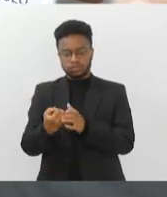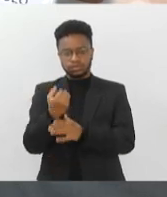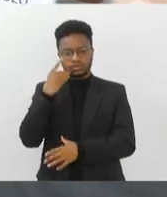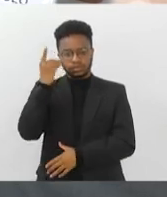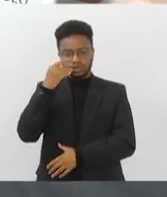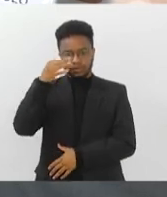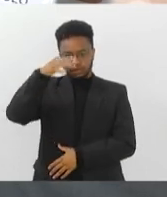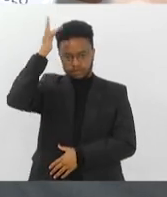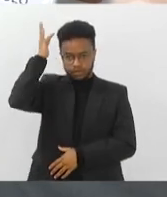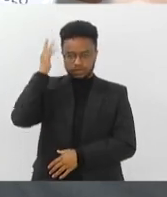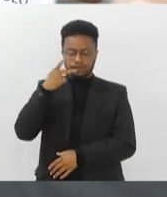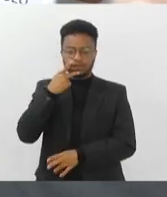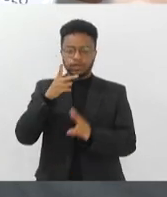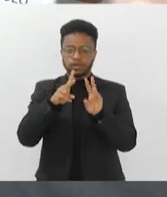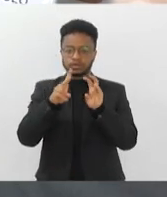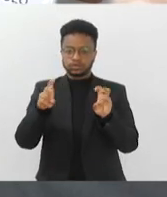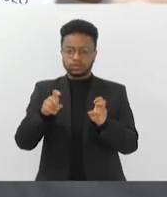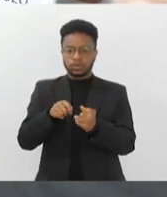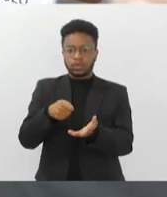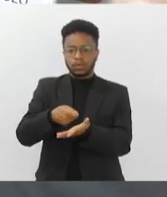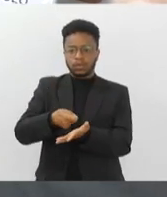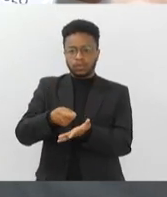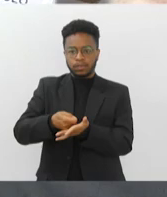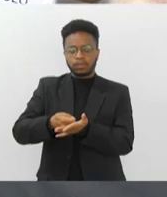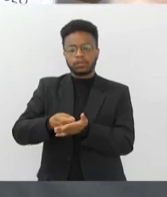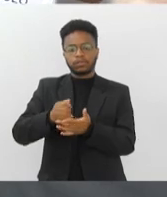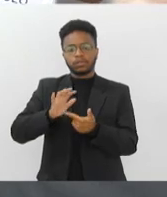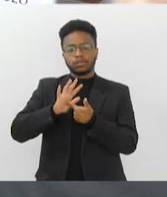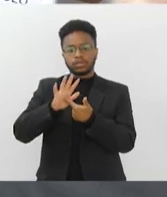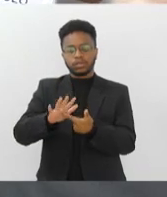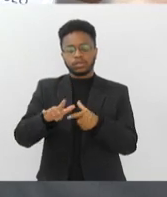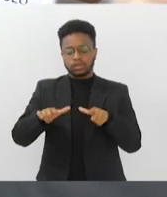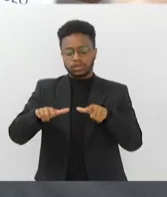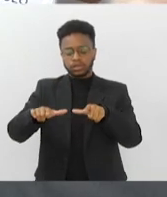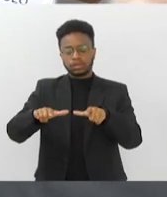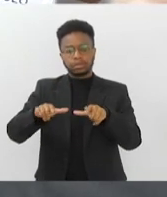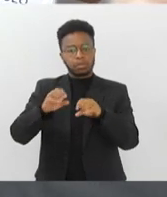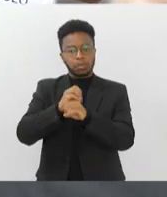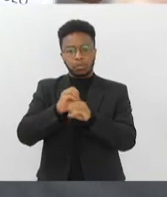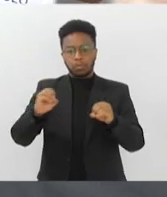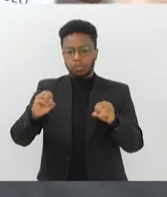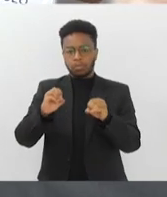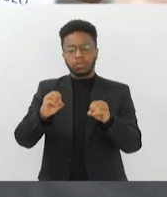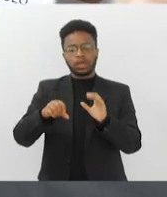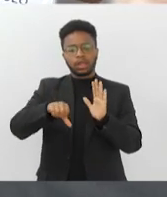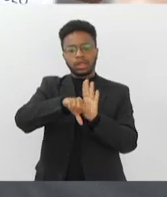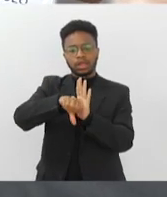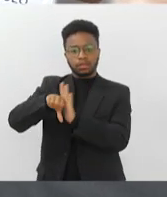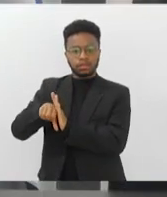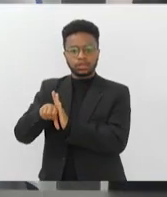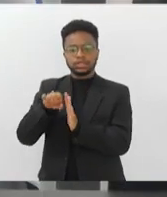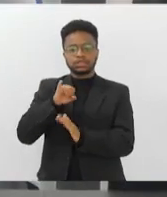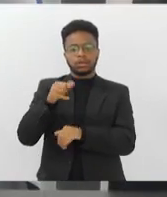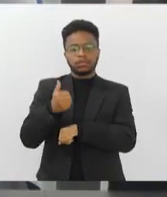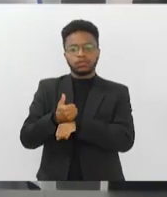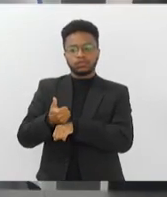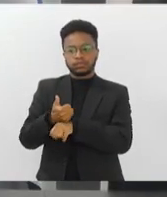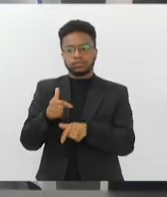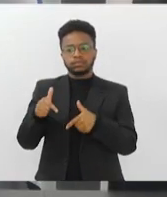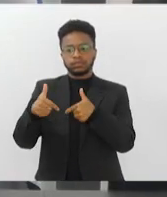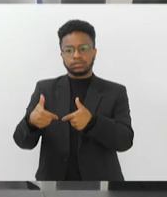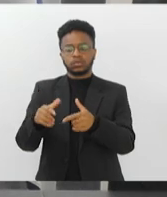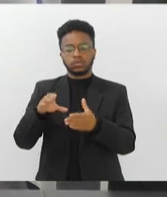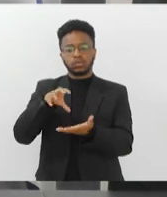Fred Pacheco, que dispõe sobre a obrigatoriedade de apresentação de certidão negativa de antecedentes criminais para profissionais que atuem em centros de